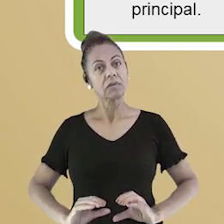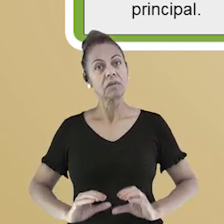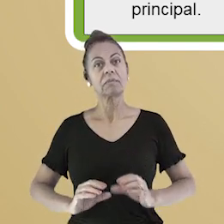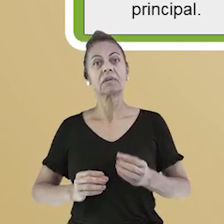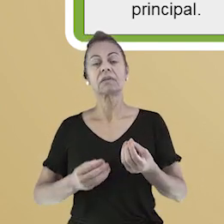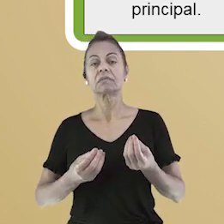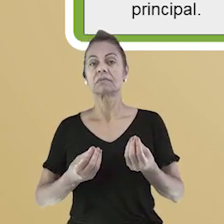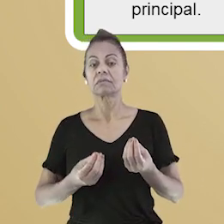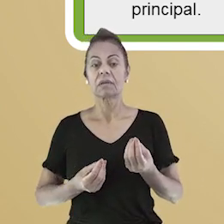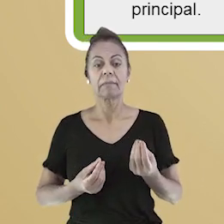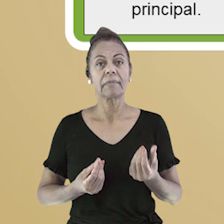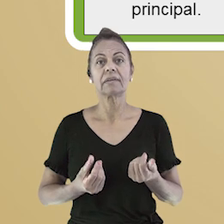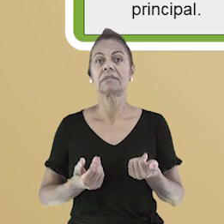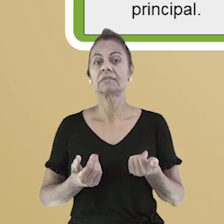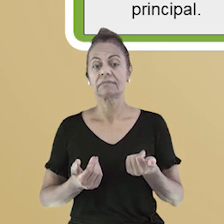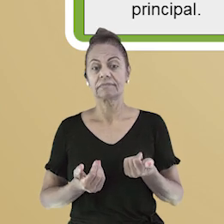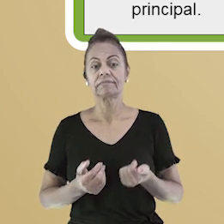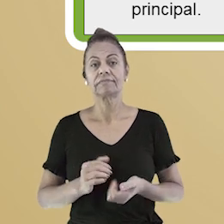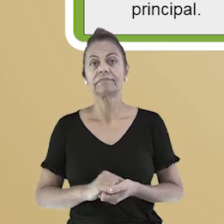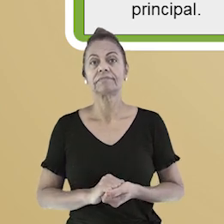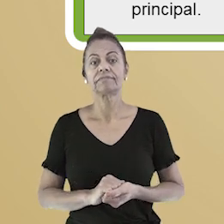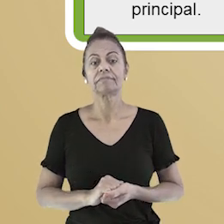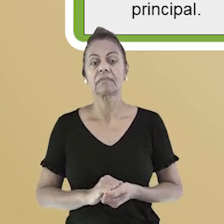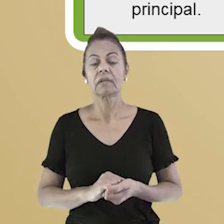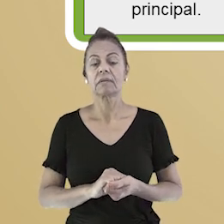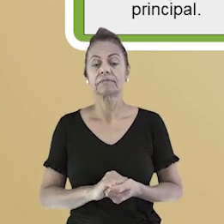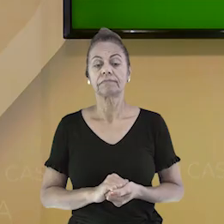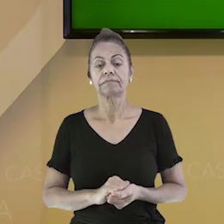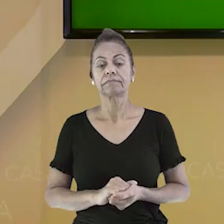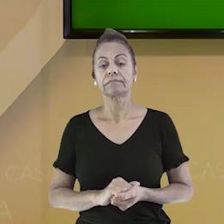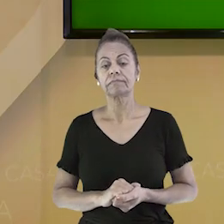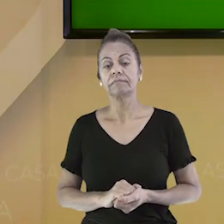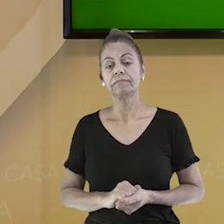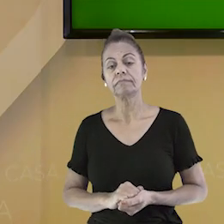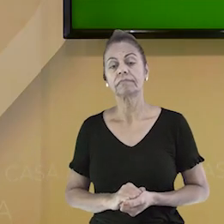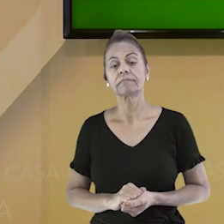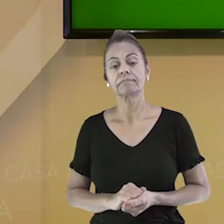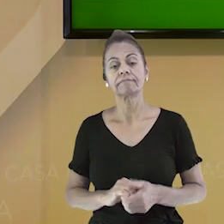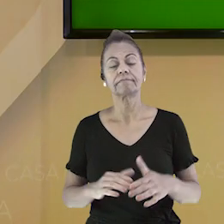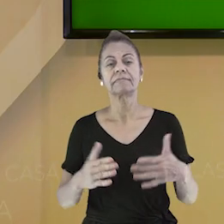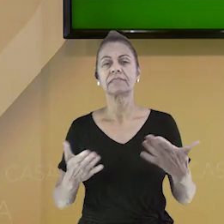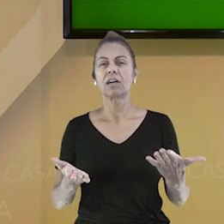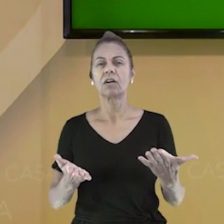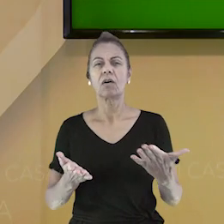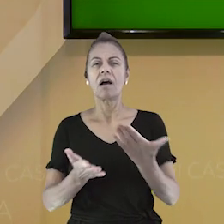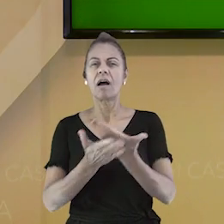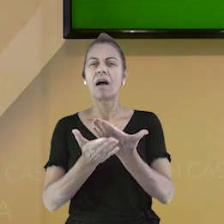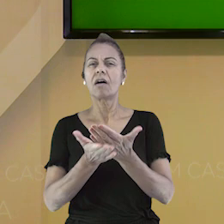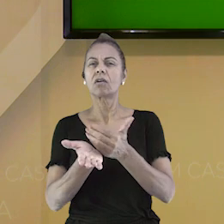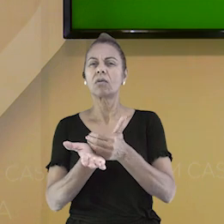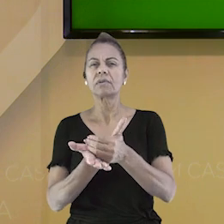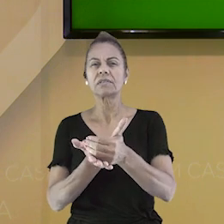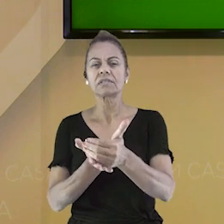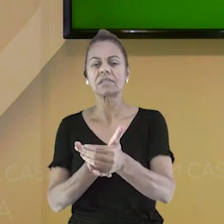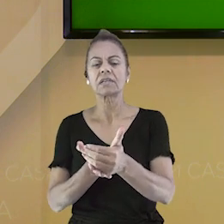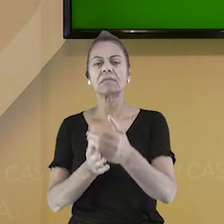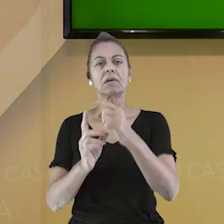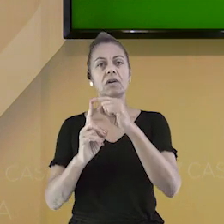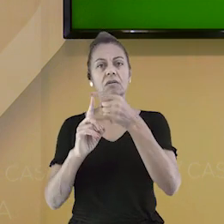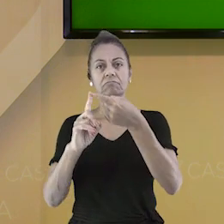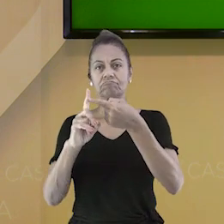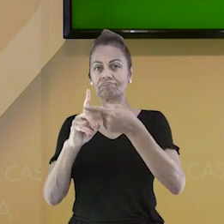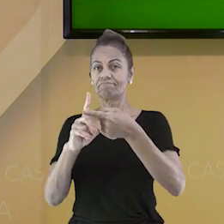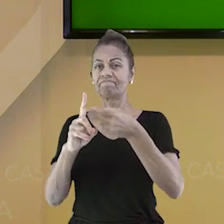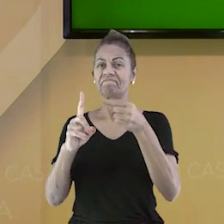tem 100% de efeito e nem contra as ISTs. Turma, nós demos início a essa aula falando sobre gravidez